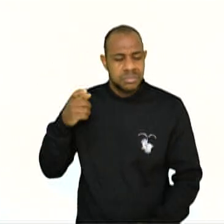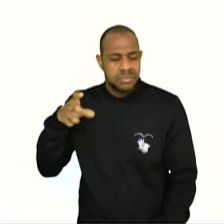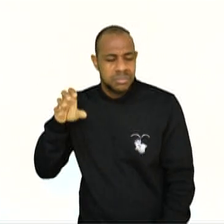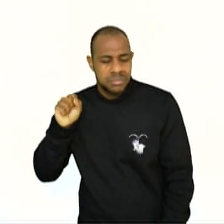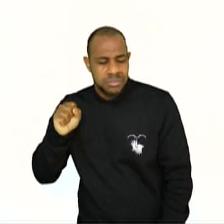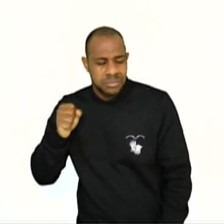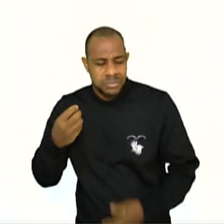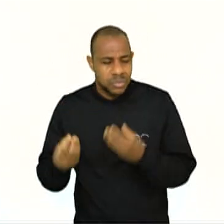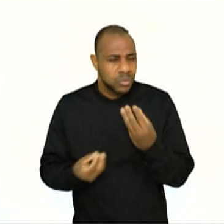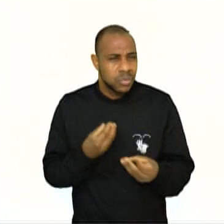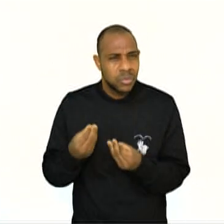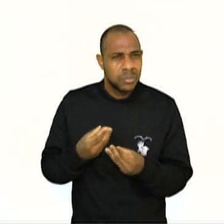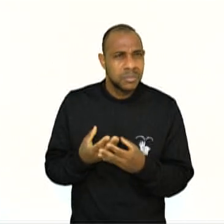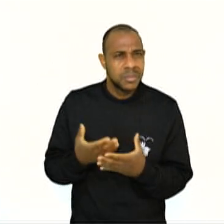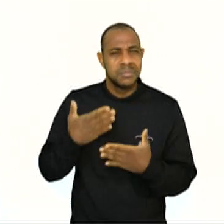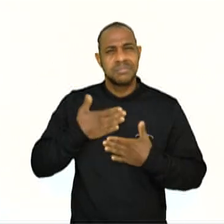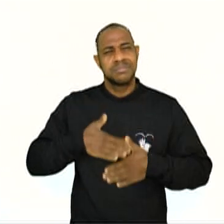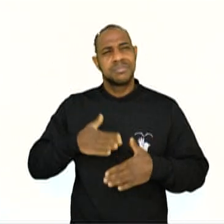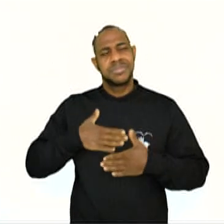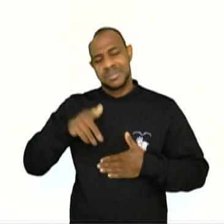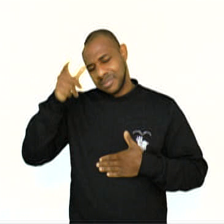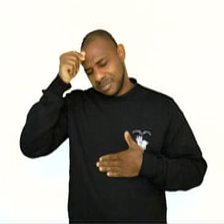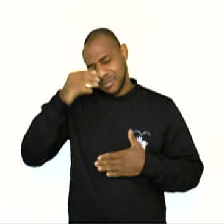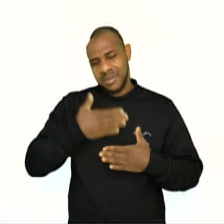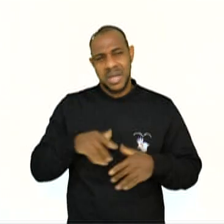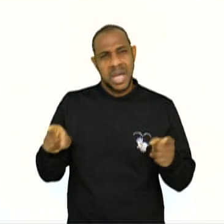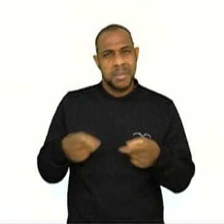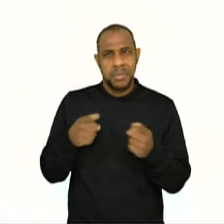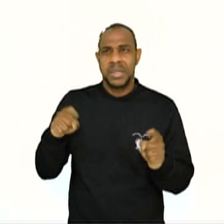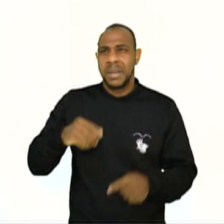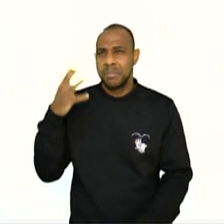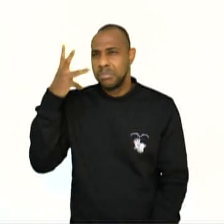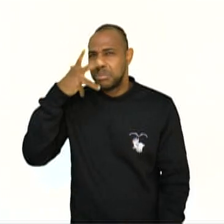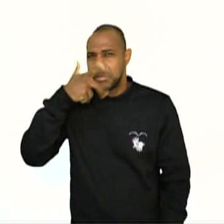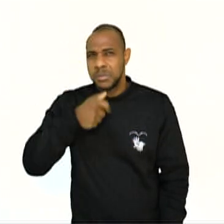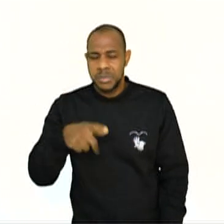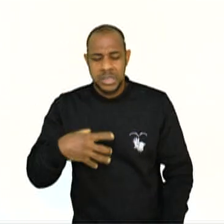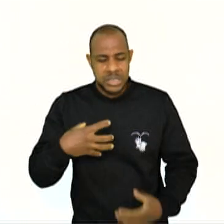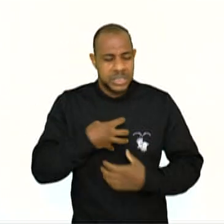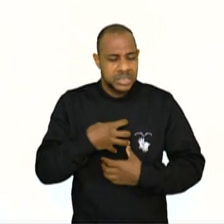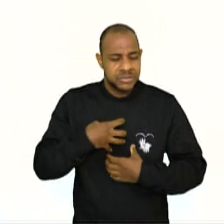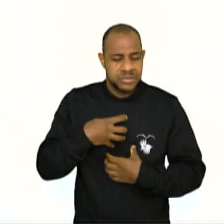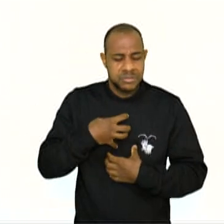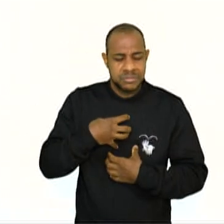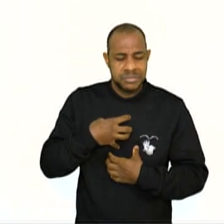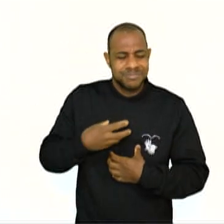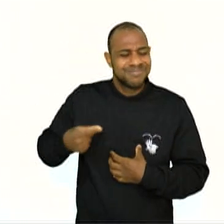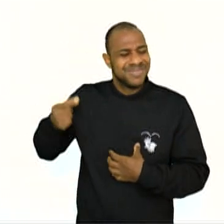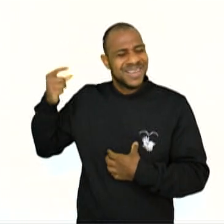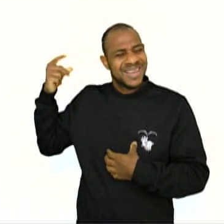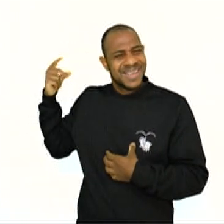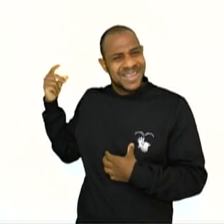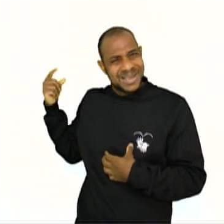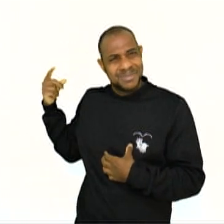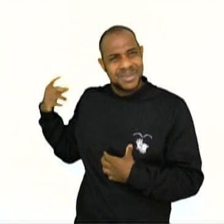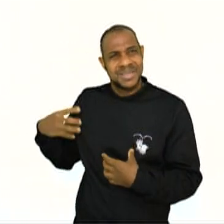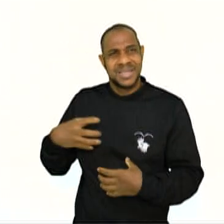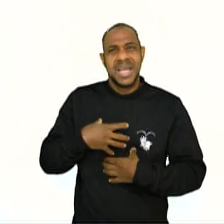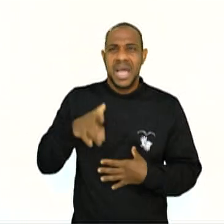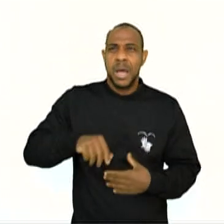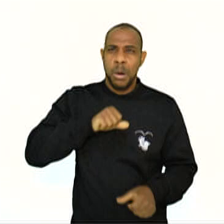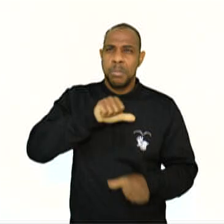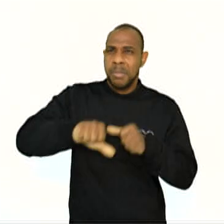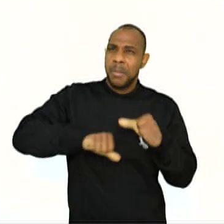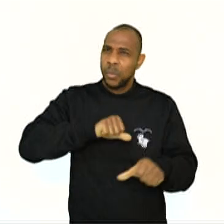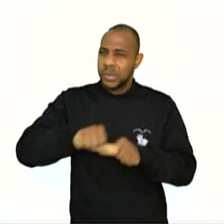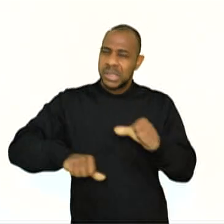YouTube, ouça, né? Chega de Saudade. Primeiro que é uma música bastante bonita, mas para você sentir o espírito da época, né? É uma mudança bastante